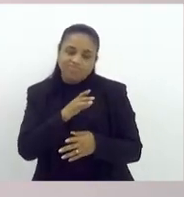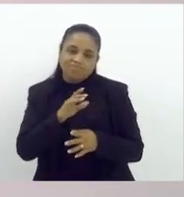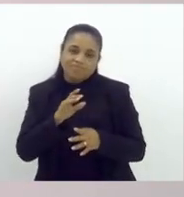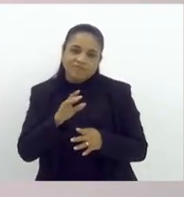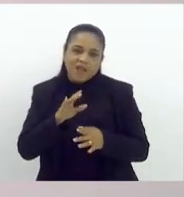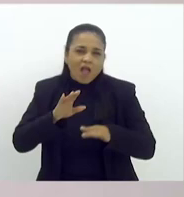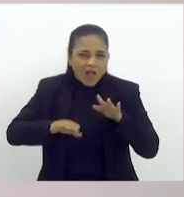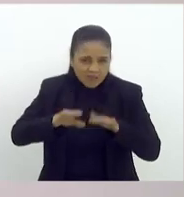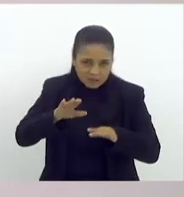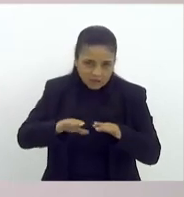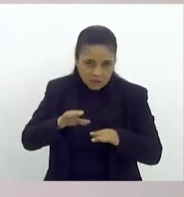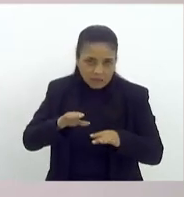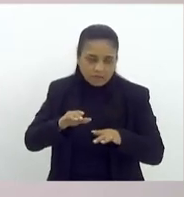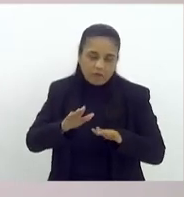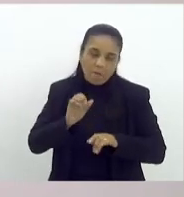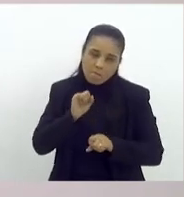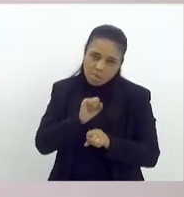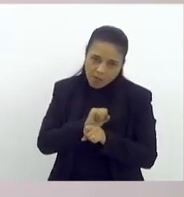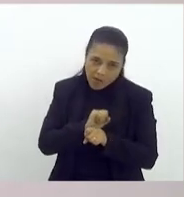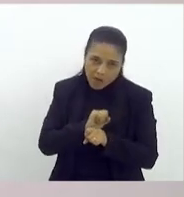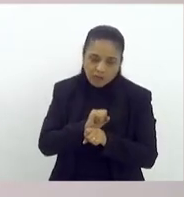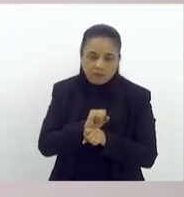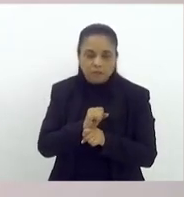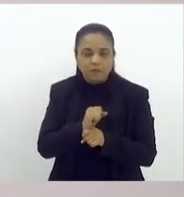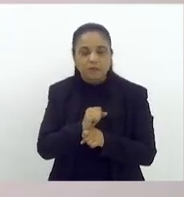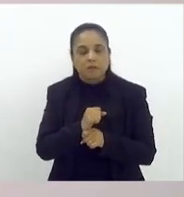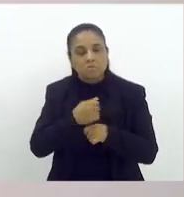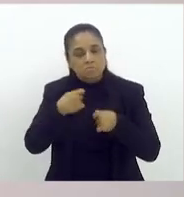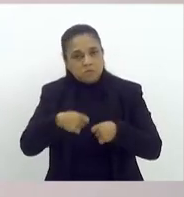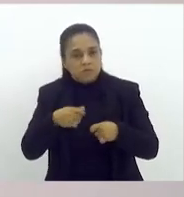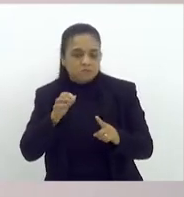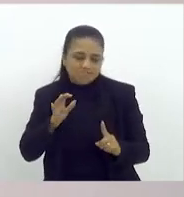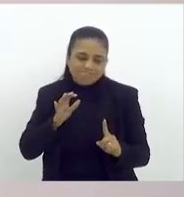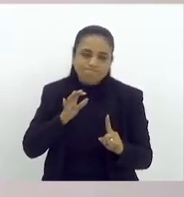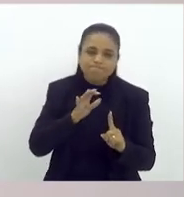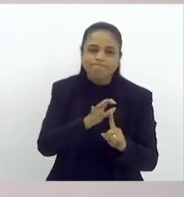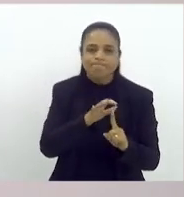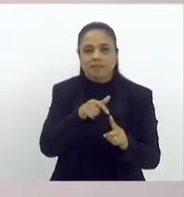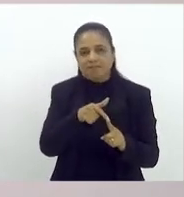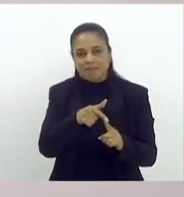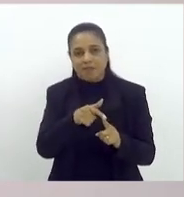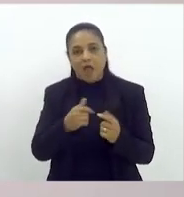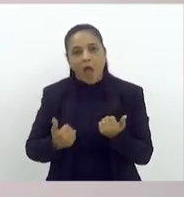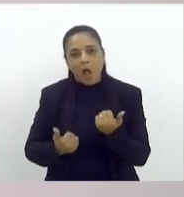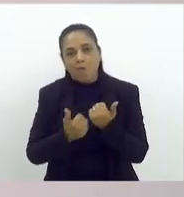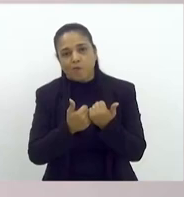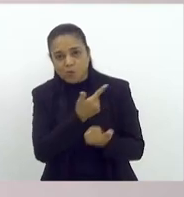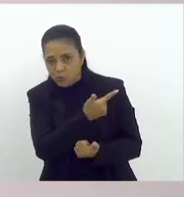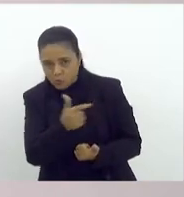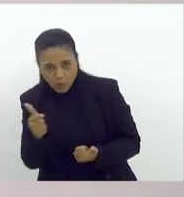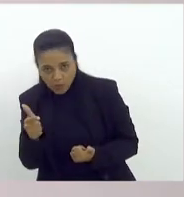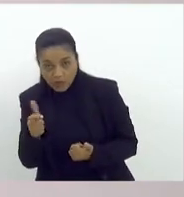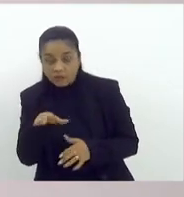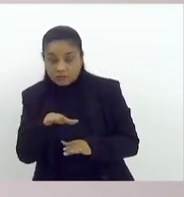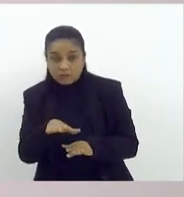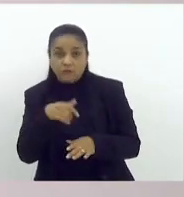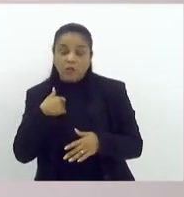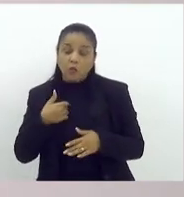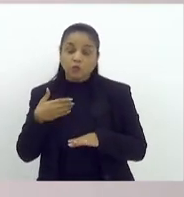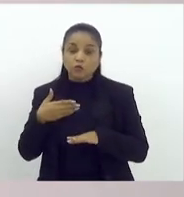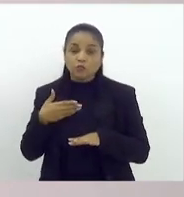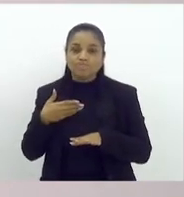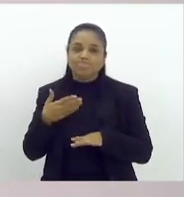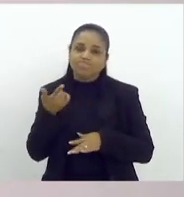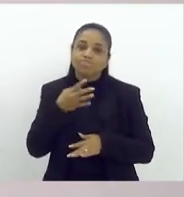elas ficam sem funcionar sobretudo por conta de repressão e dá Total falta de apoio então foi assim que eu cheguei